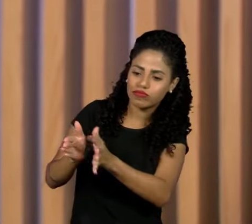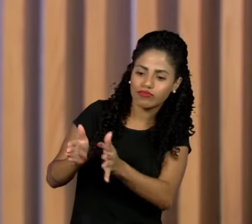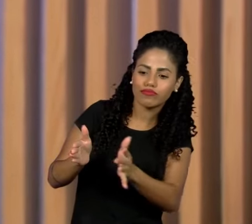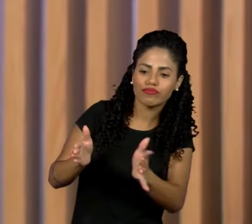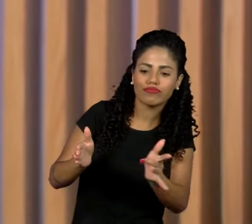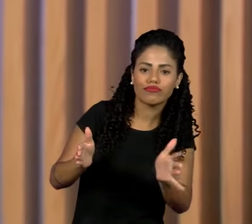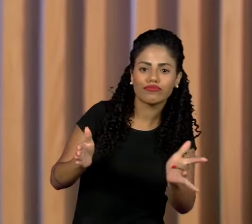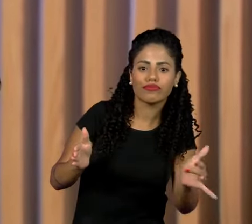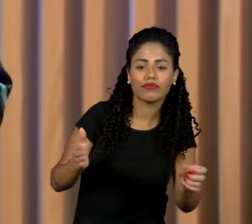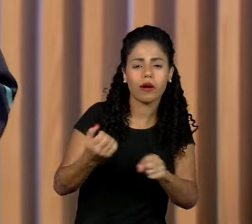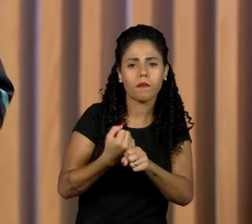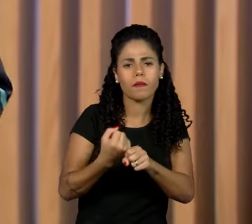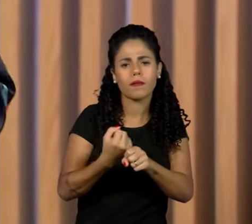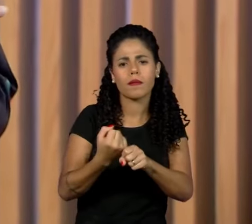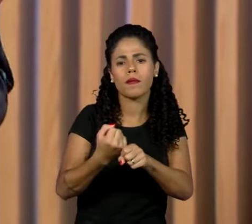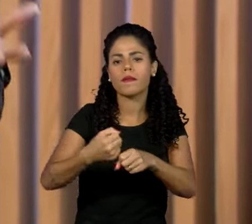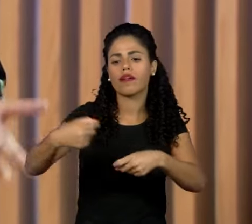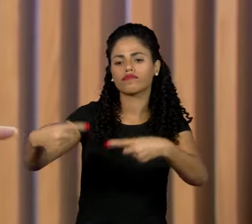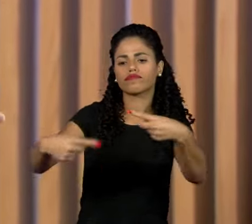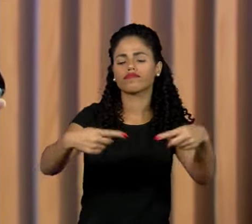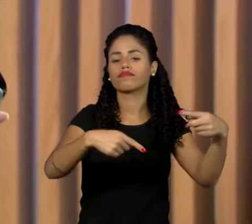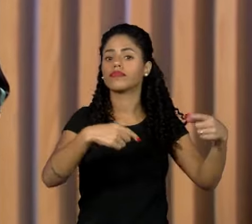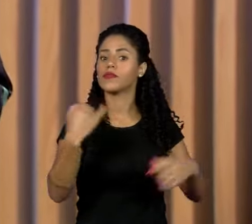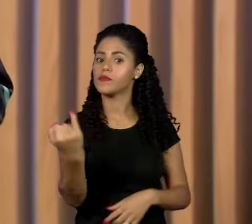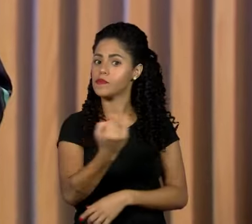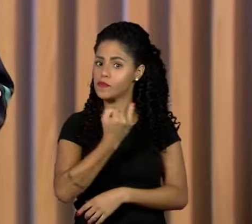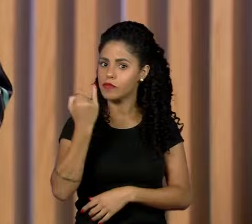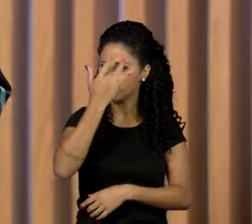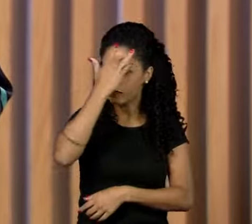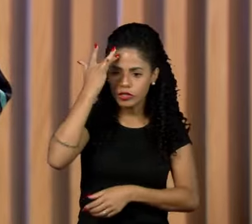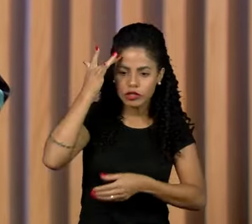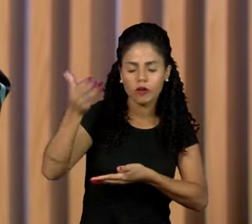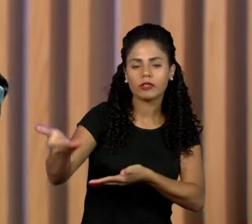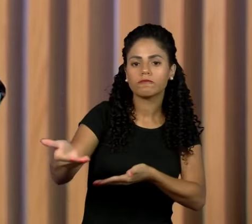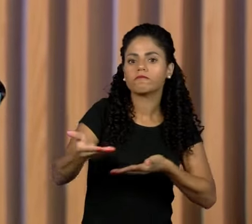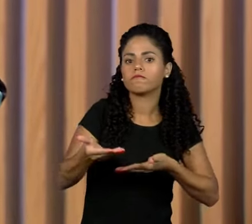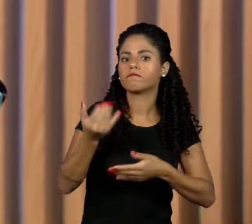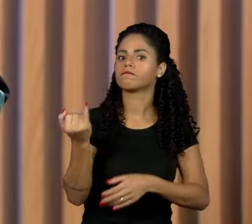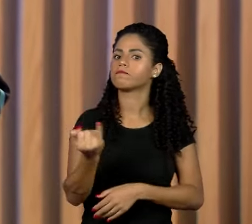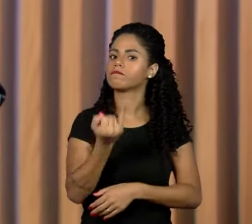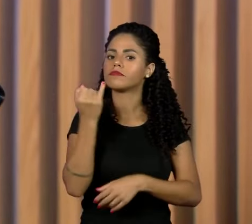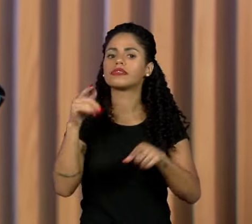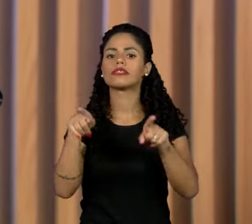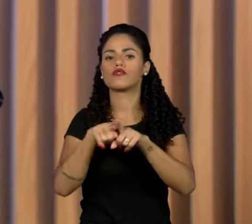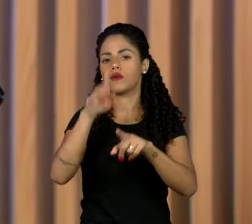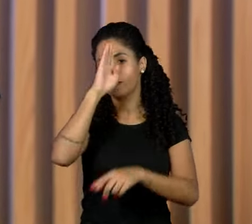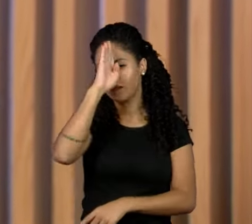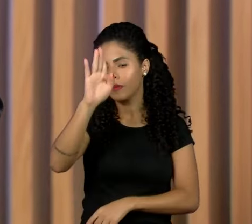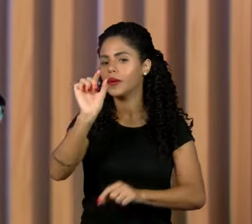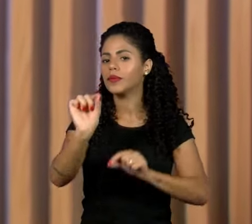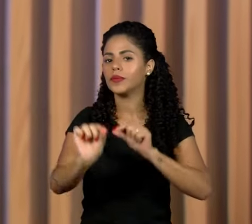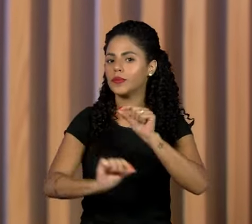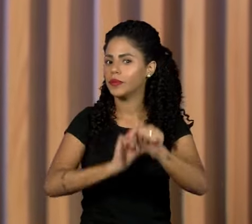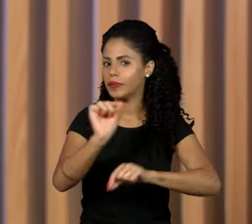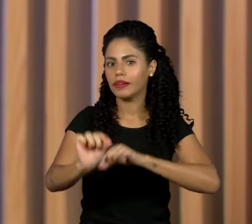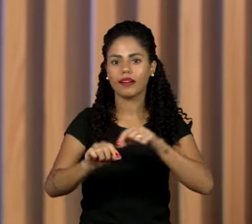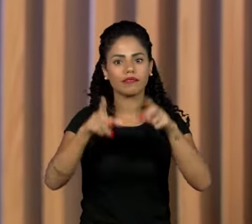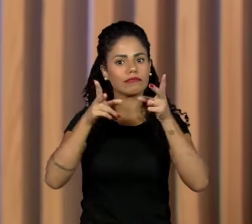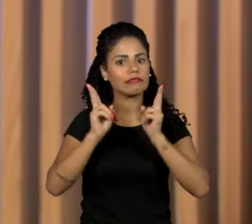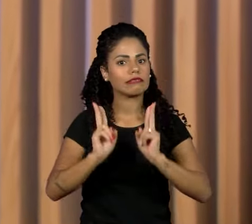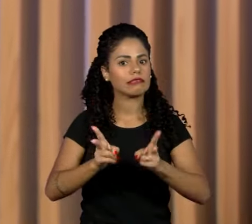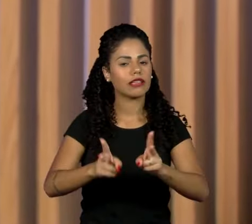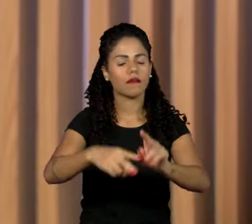muitas discussões importantes, muitos convidados interessantes e, principalmente, procuramos sempre estar atentos